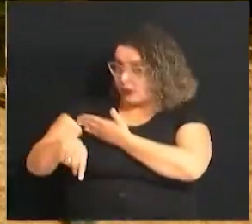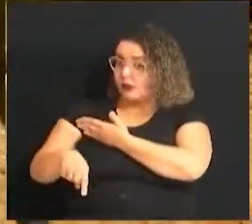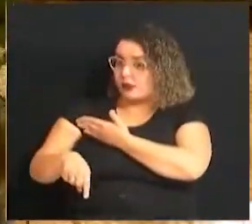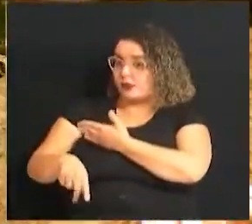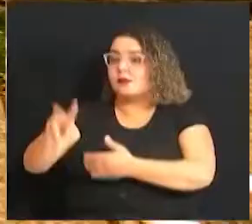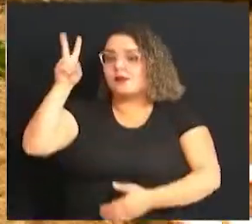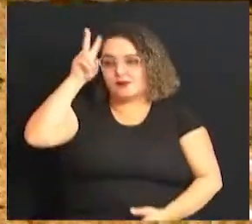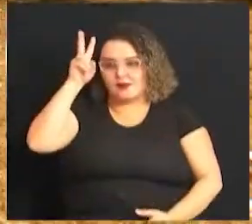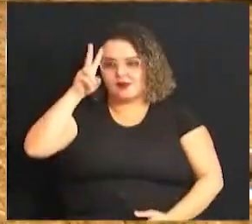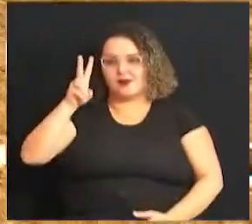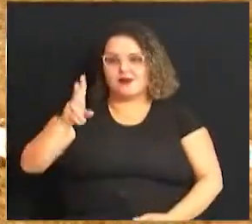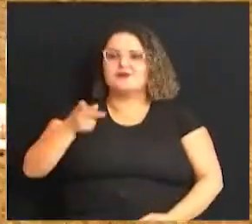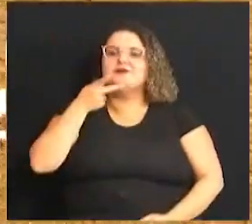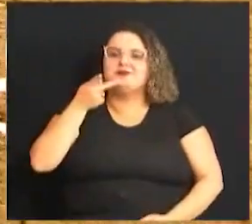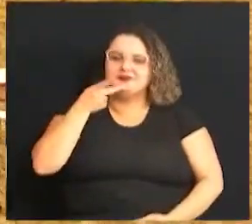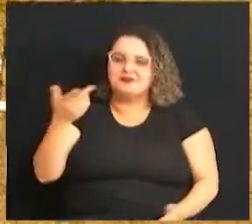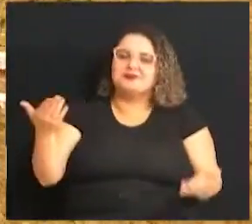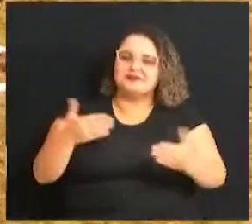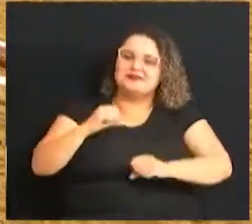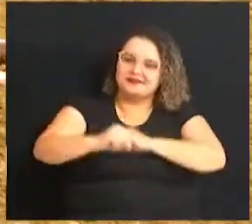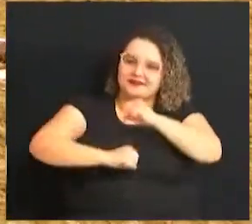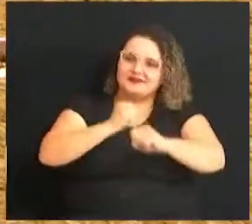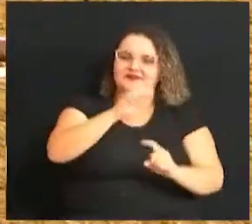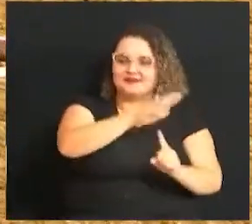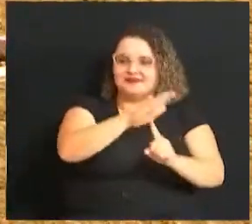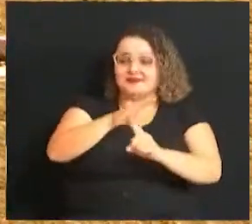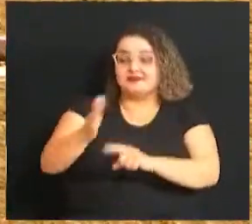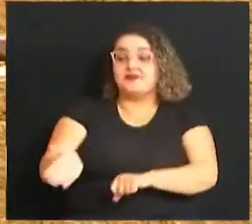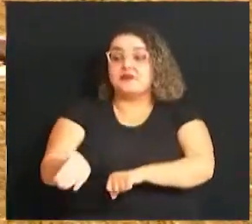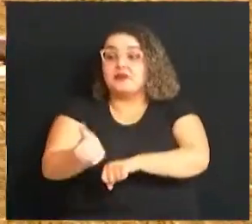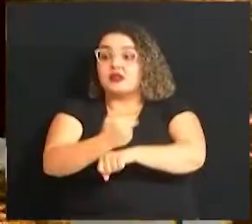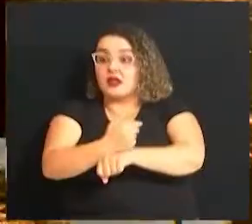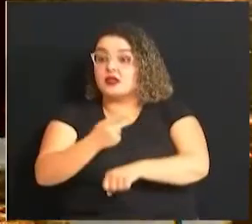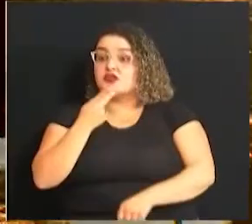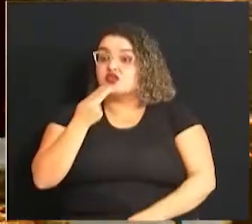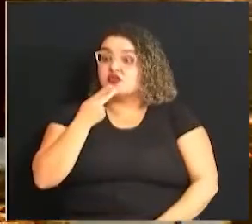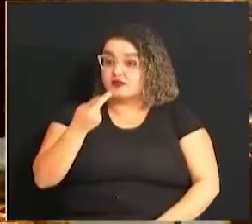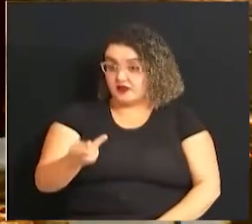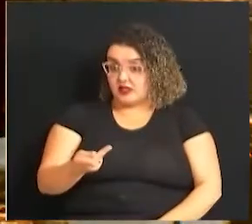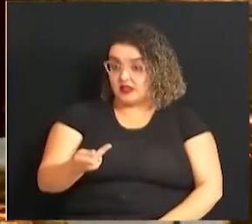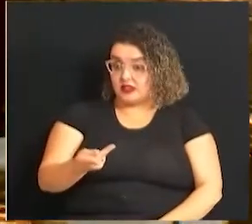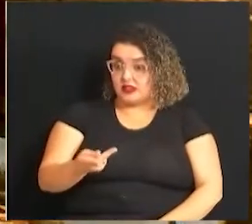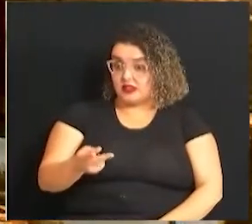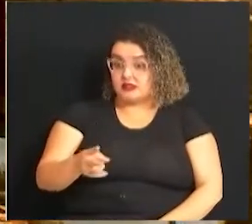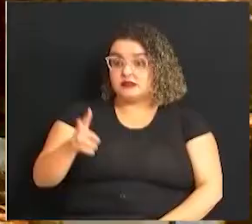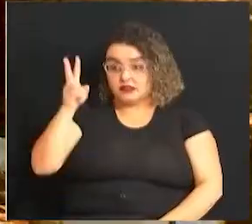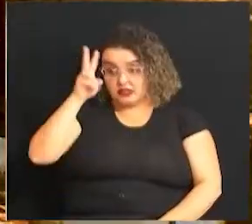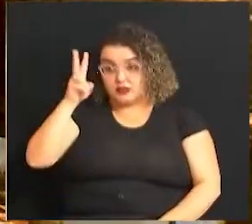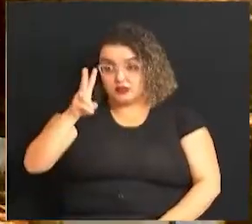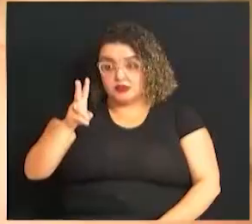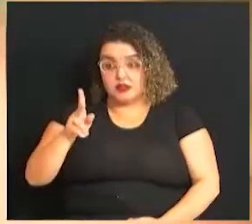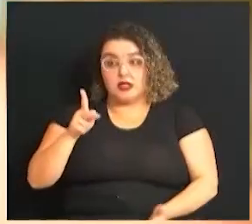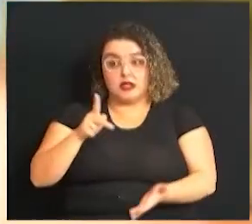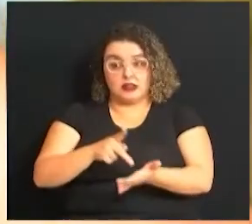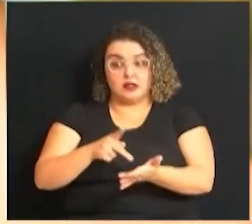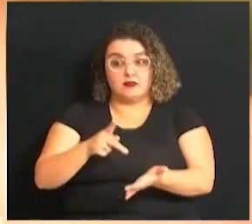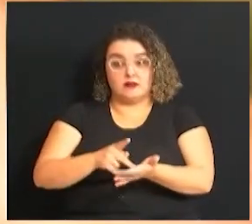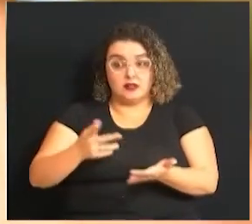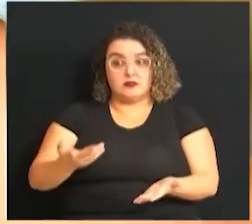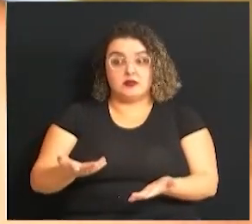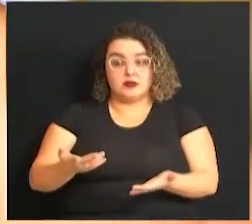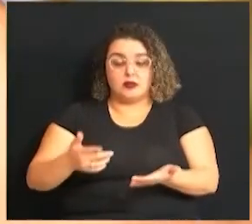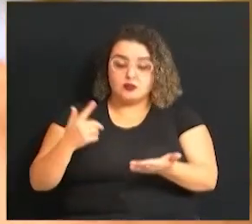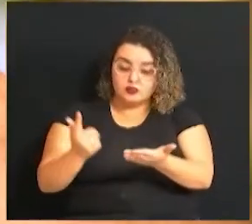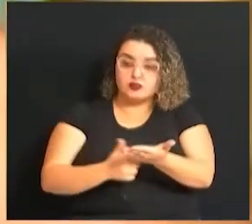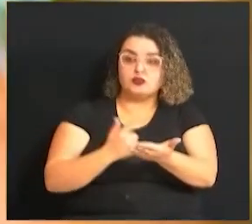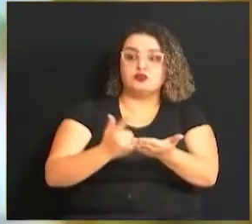pau-brasil e a história sobre essa árvore eu te conto hoje no Giro Ambiental. Antes de falar da história, na verdade,